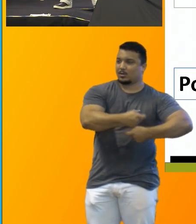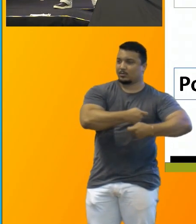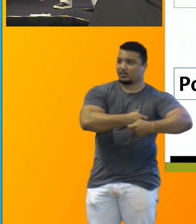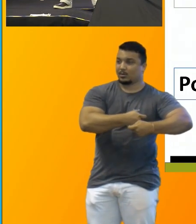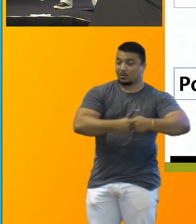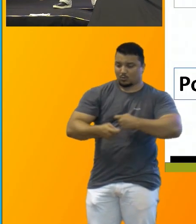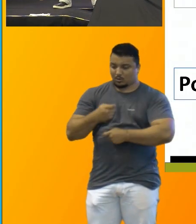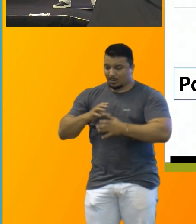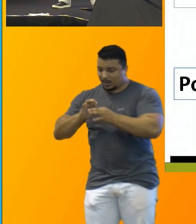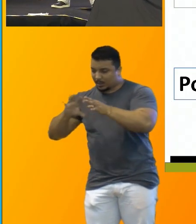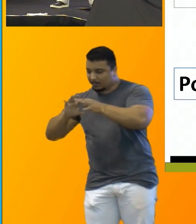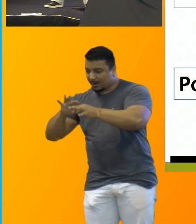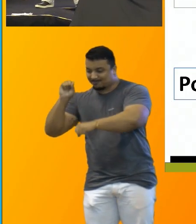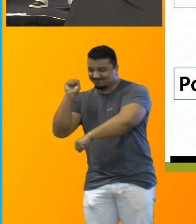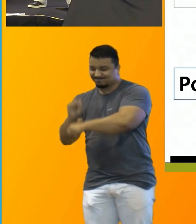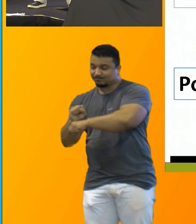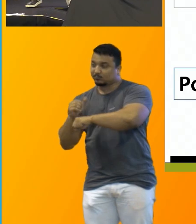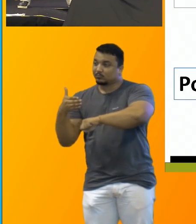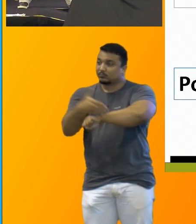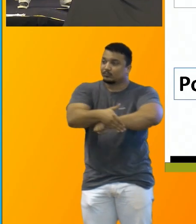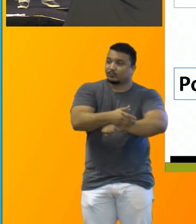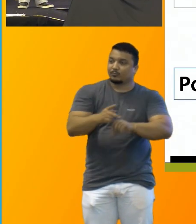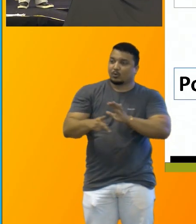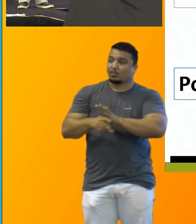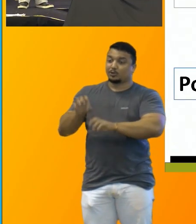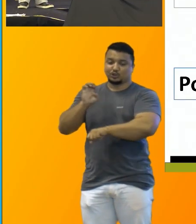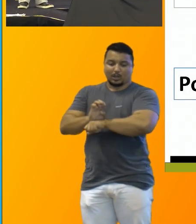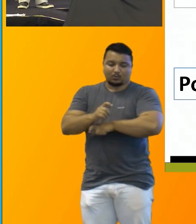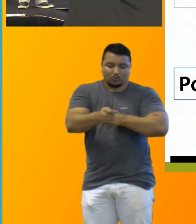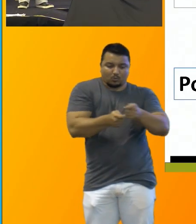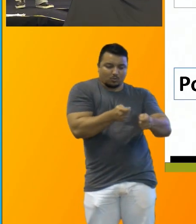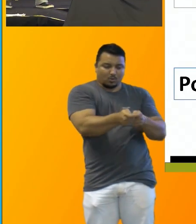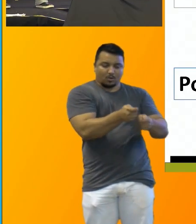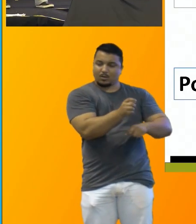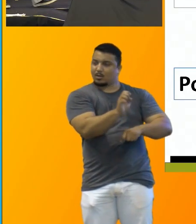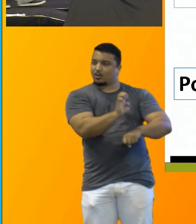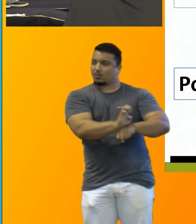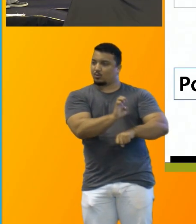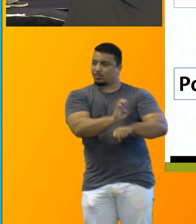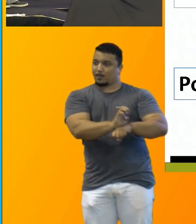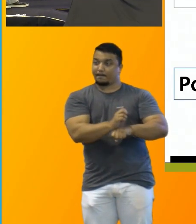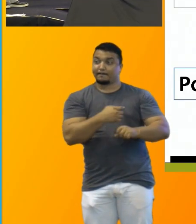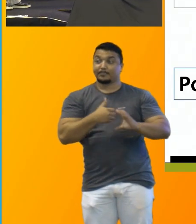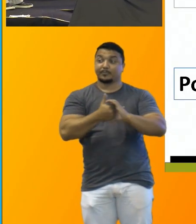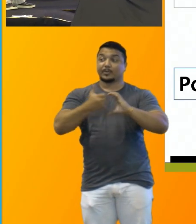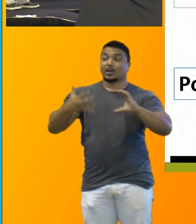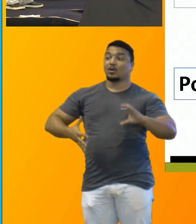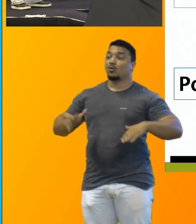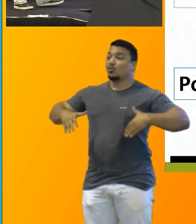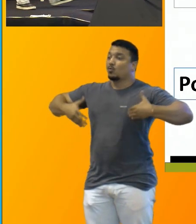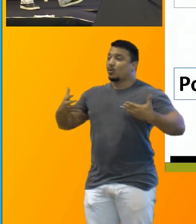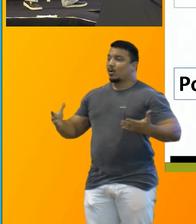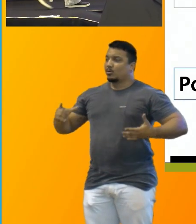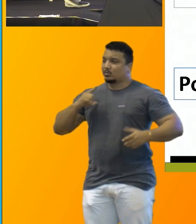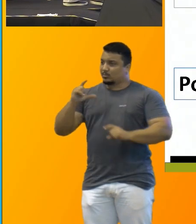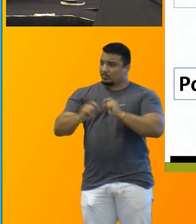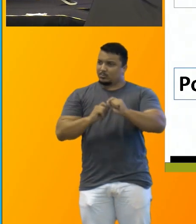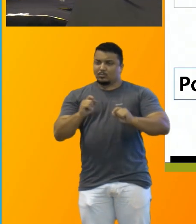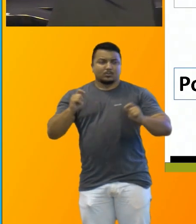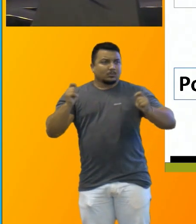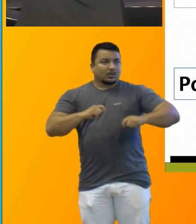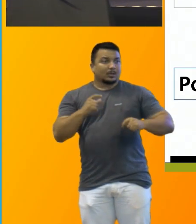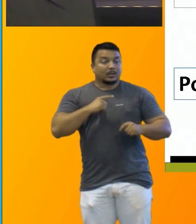economia liberal e entra a intervenção do Estado. E a última característica dessas que nós selecionamos,